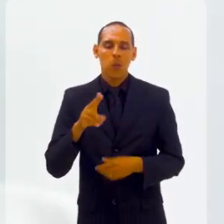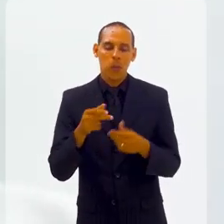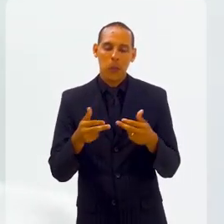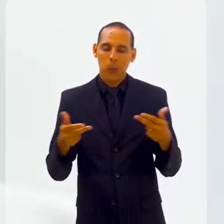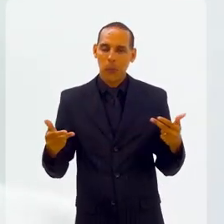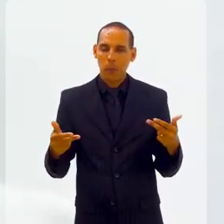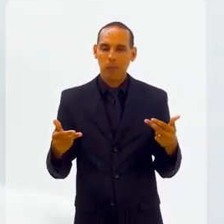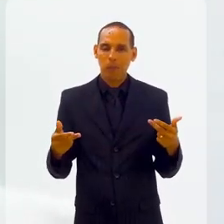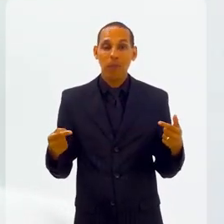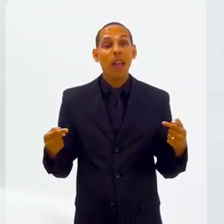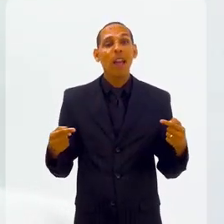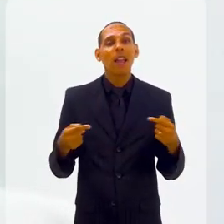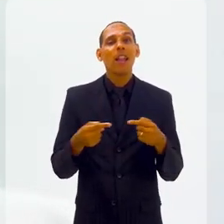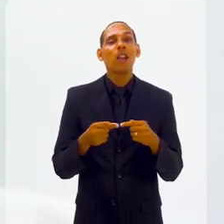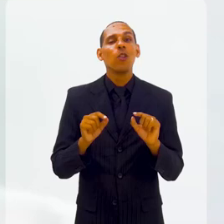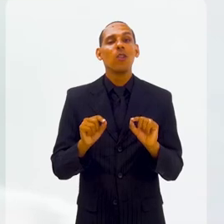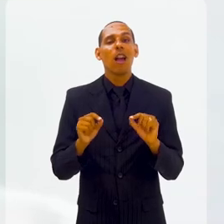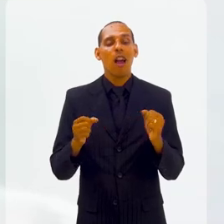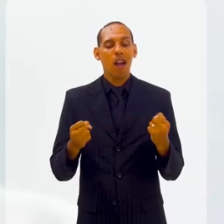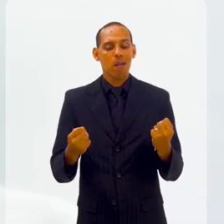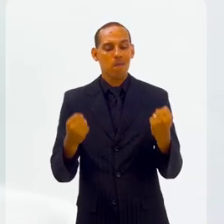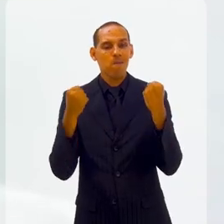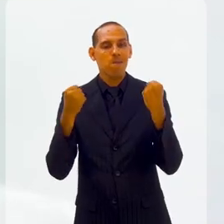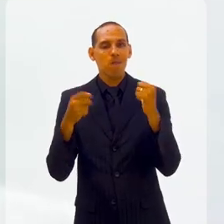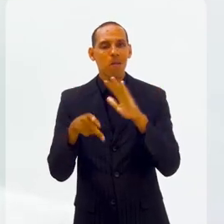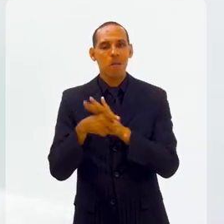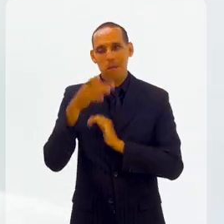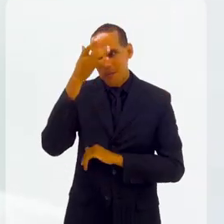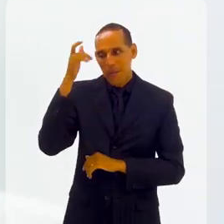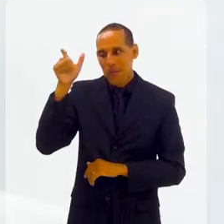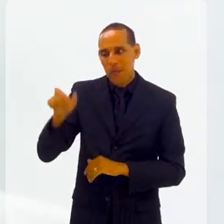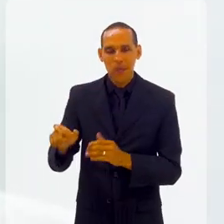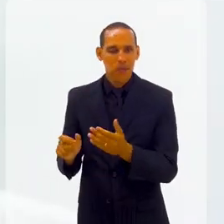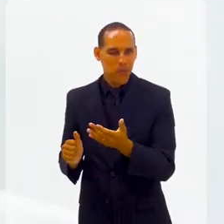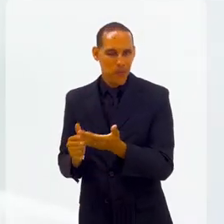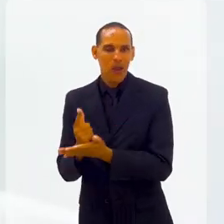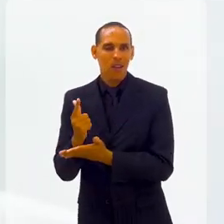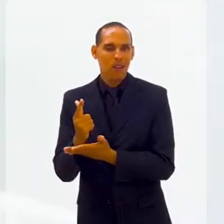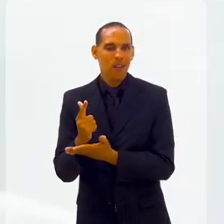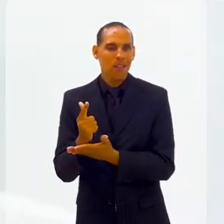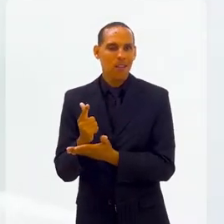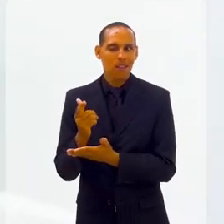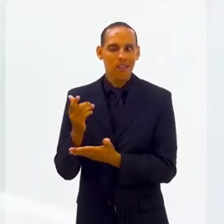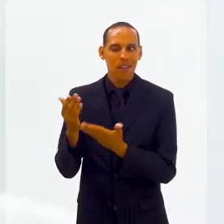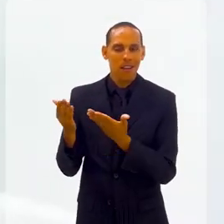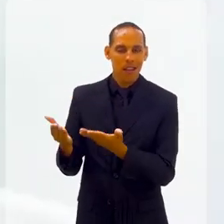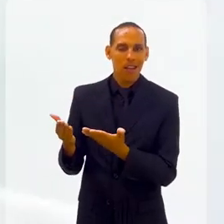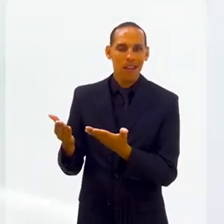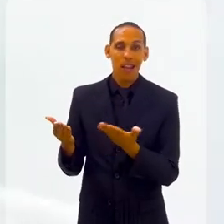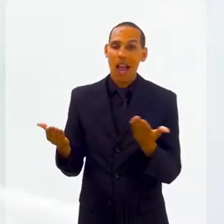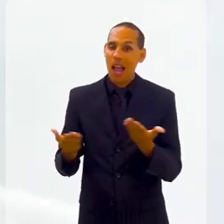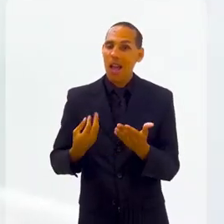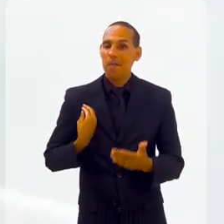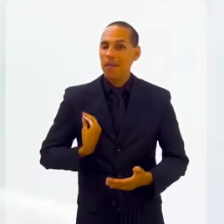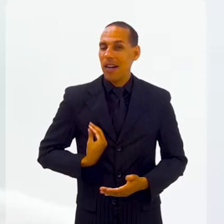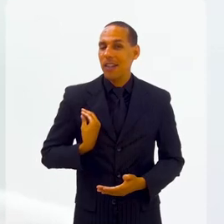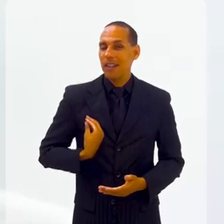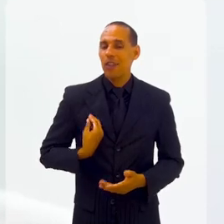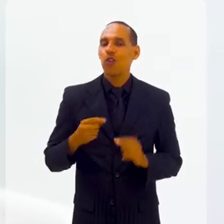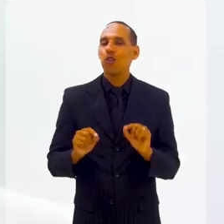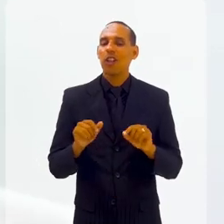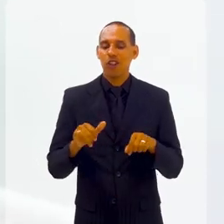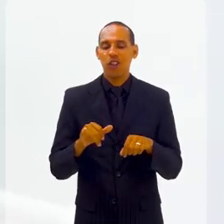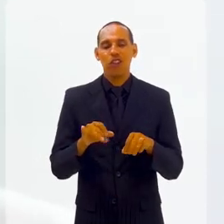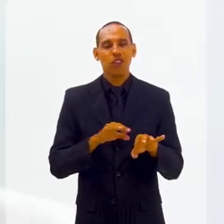uma correlação com o atual empoderamento do Consumidor né Isso é muito forte e tá sempre muito